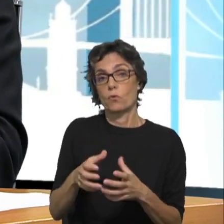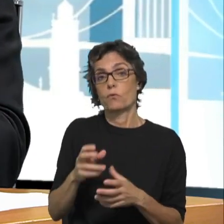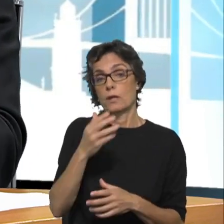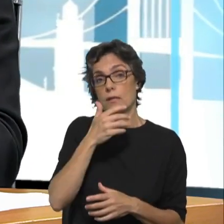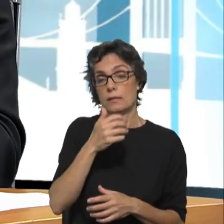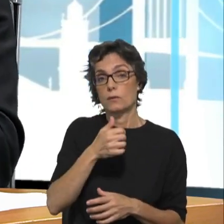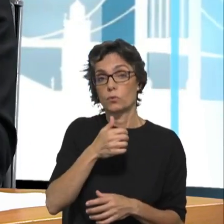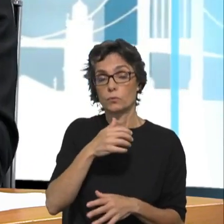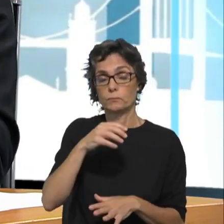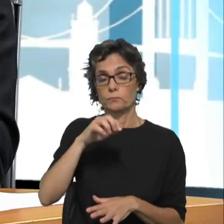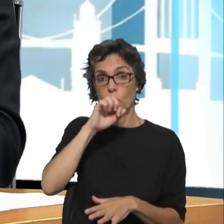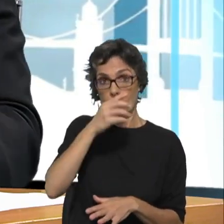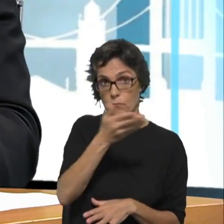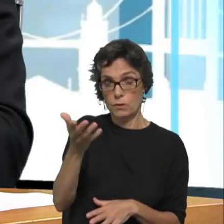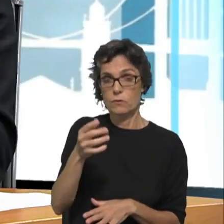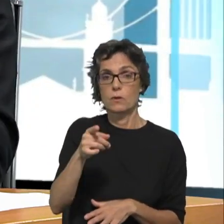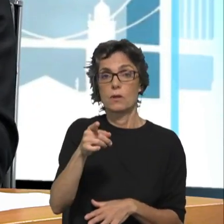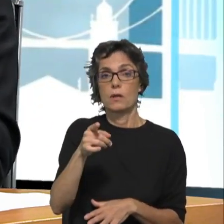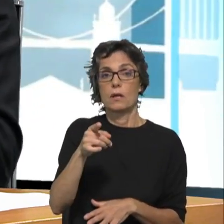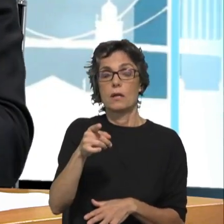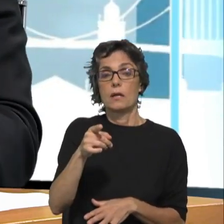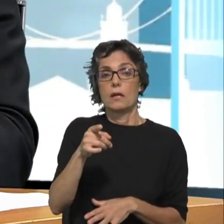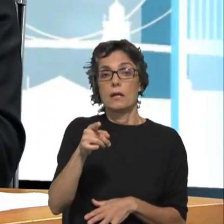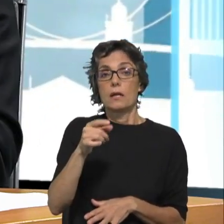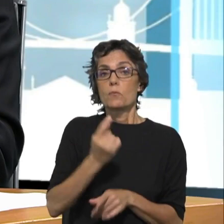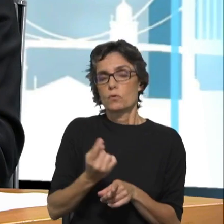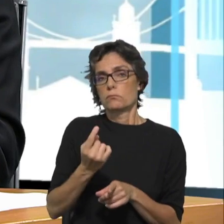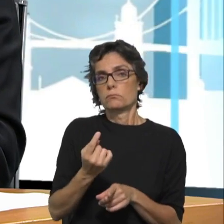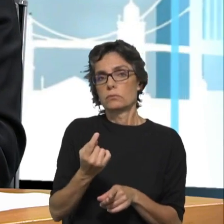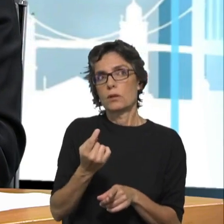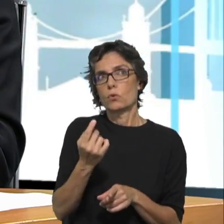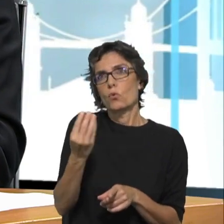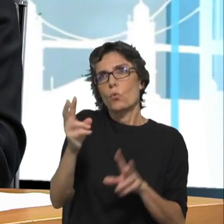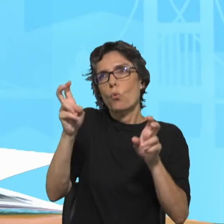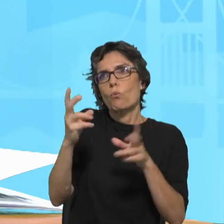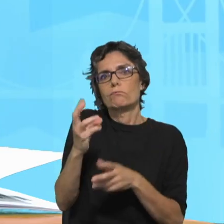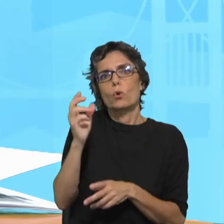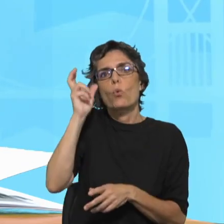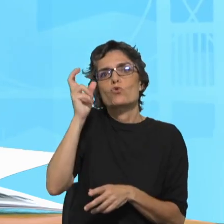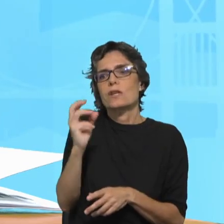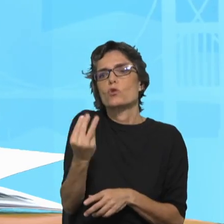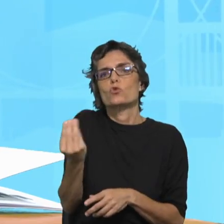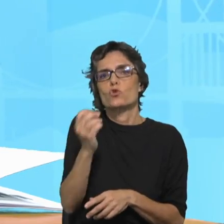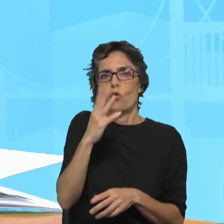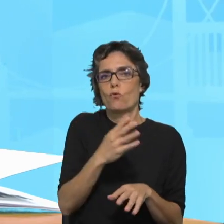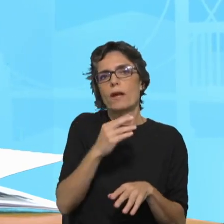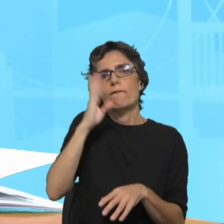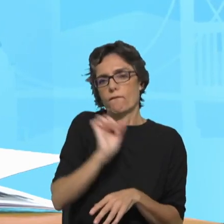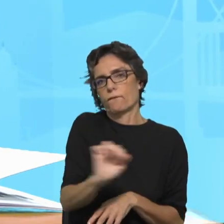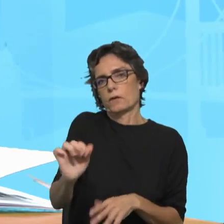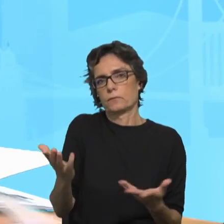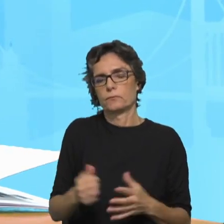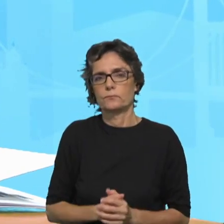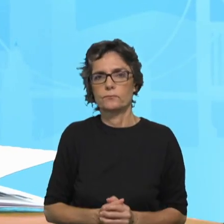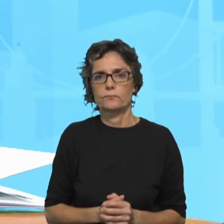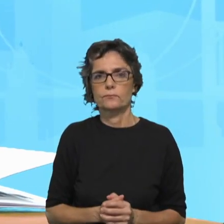era importante seguir a idade ou o conceito de jovem para as jornadas. E essa é também uma questão que